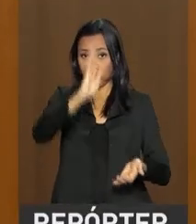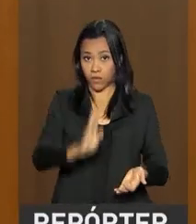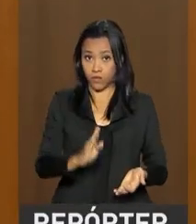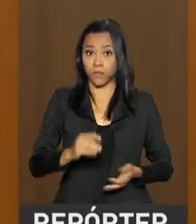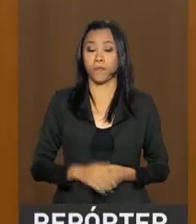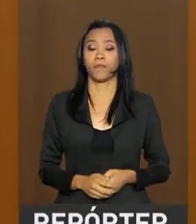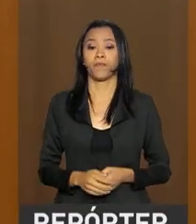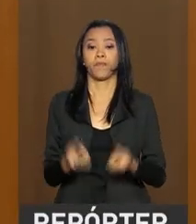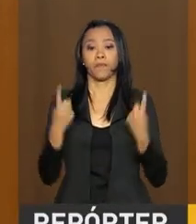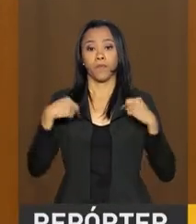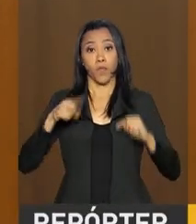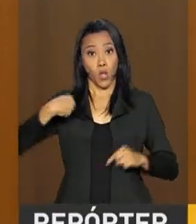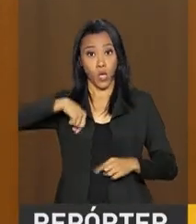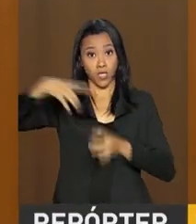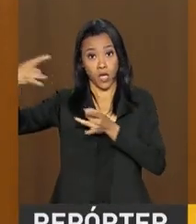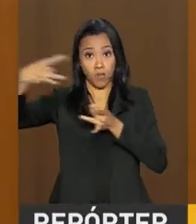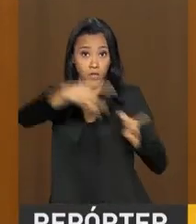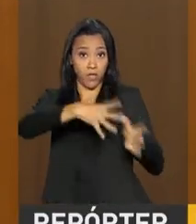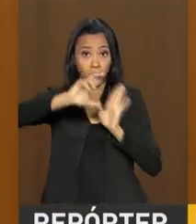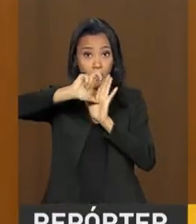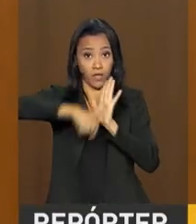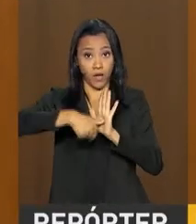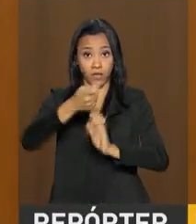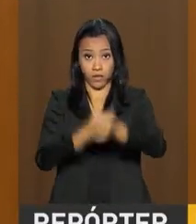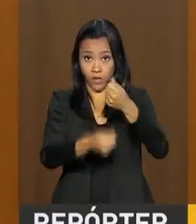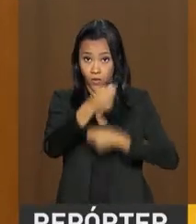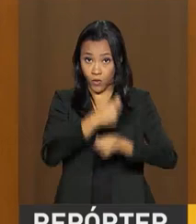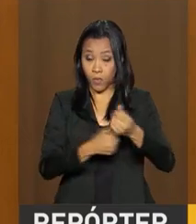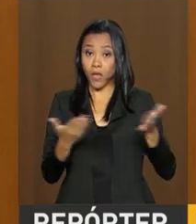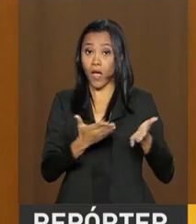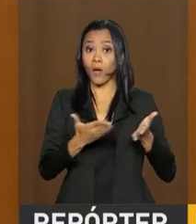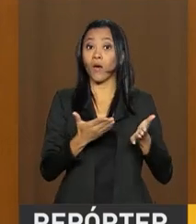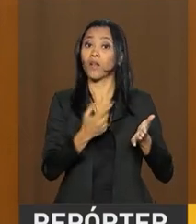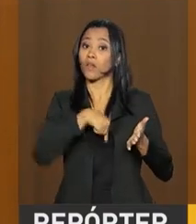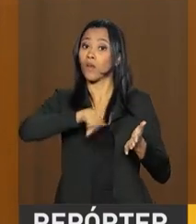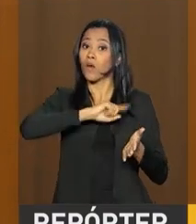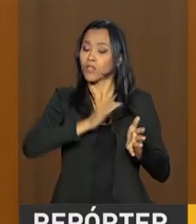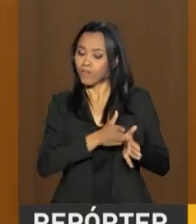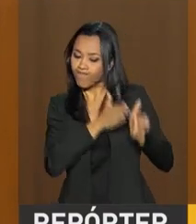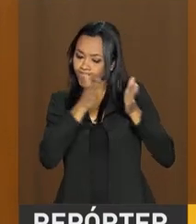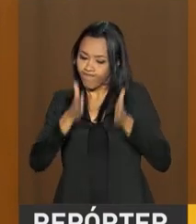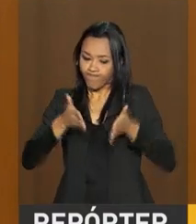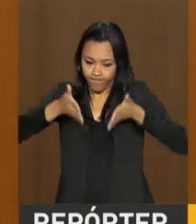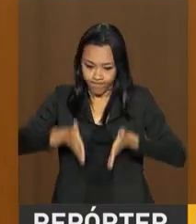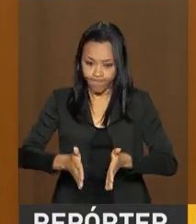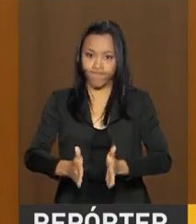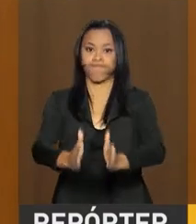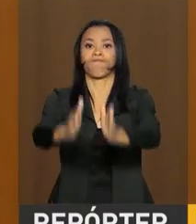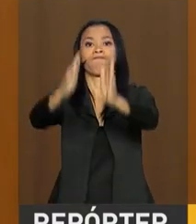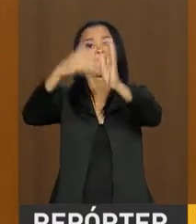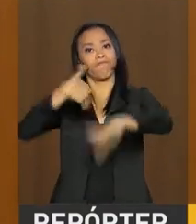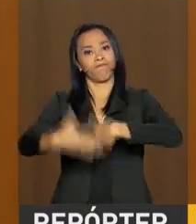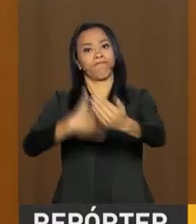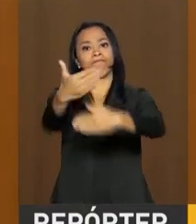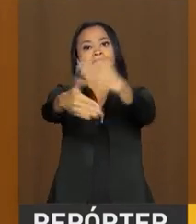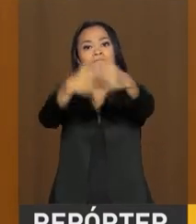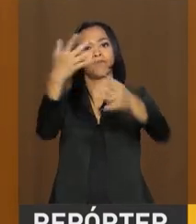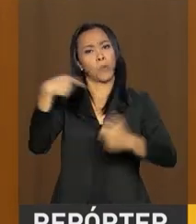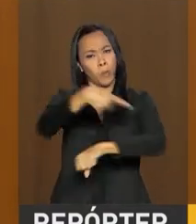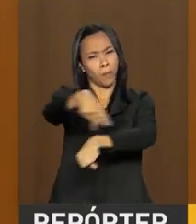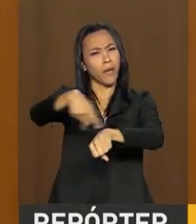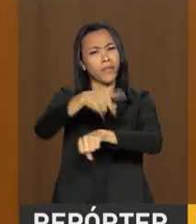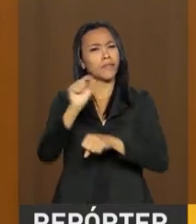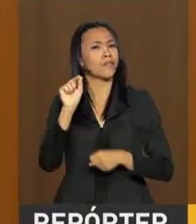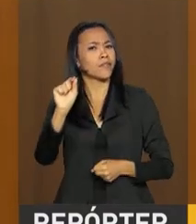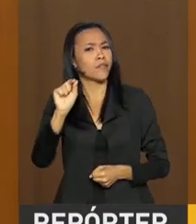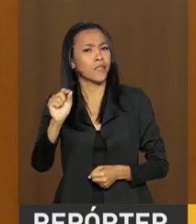saímos da recessão estamos caminhando pra voltar o brasil a ser o que é um país de